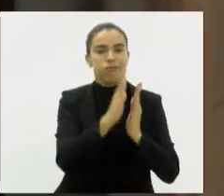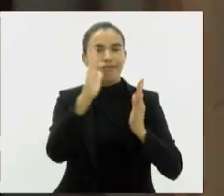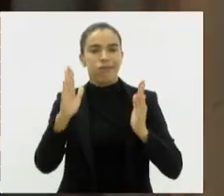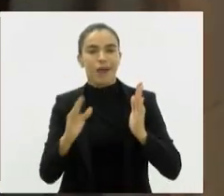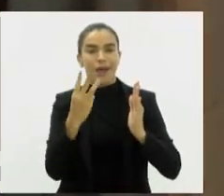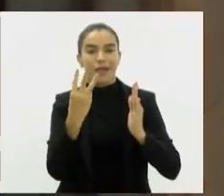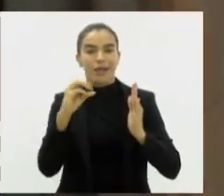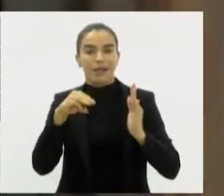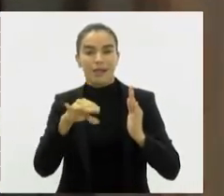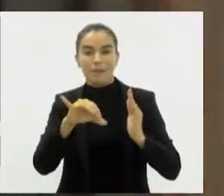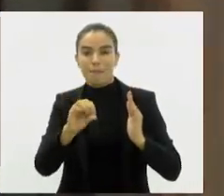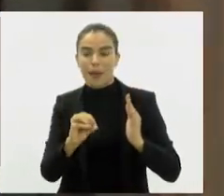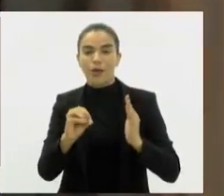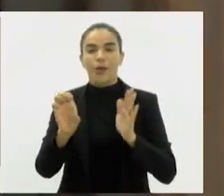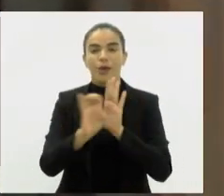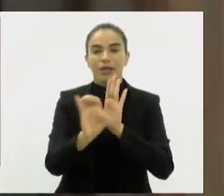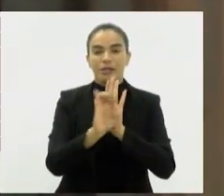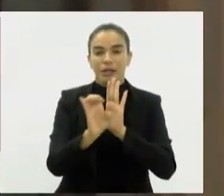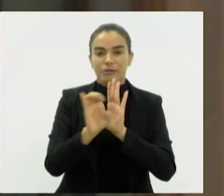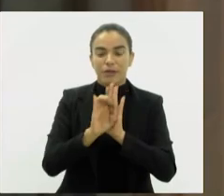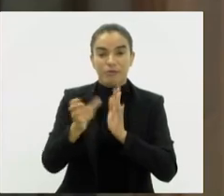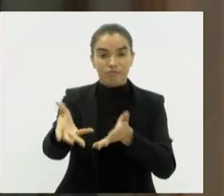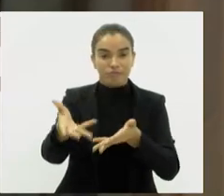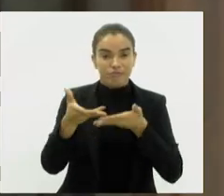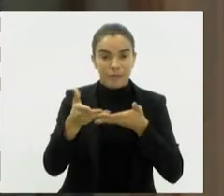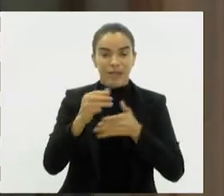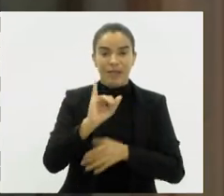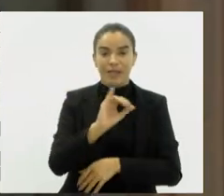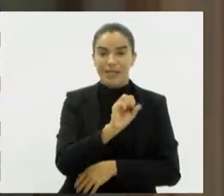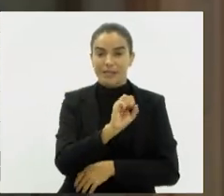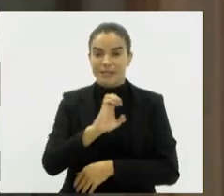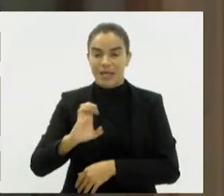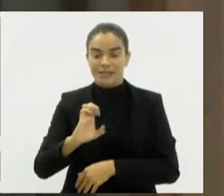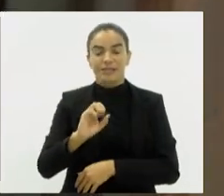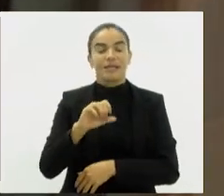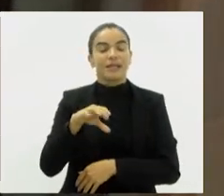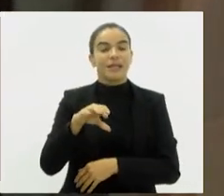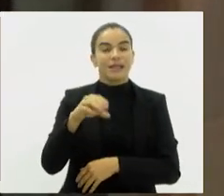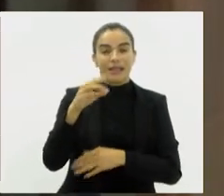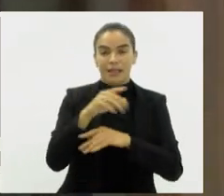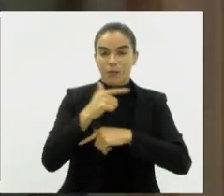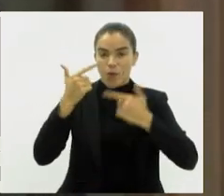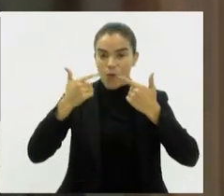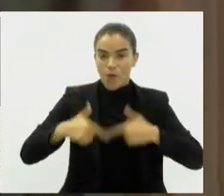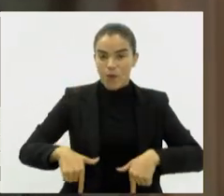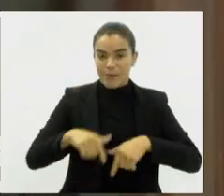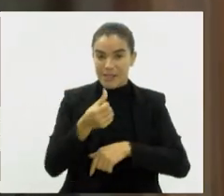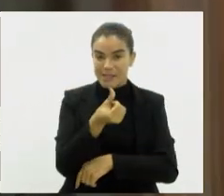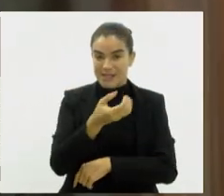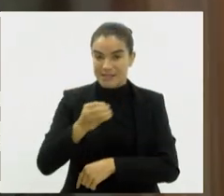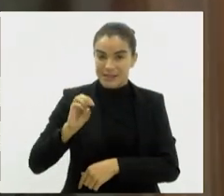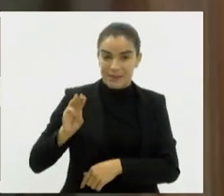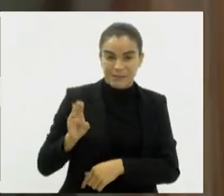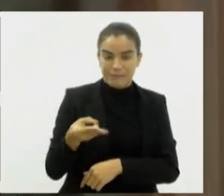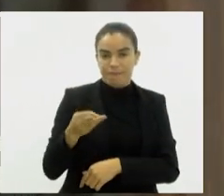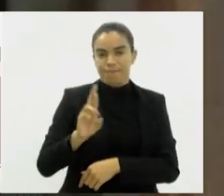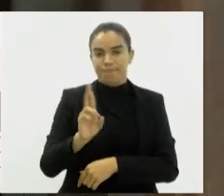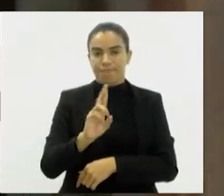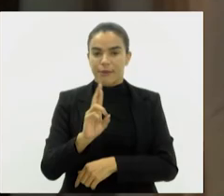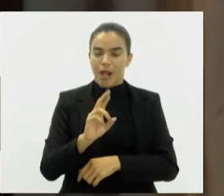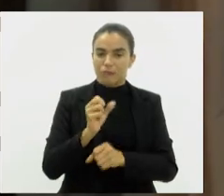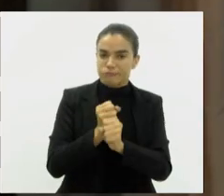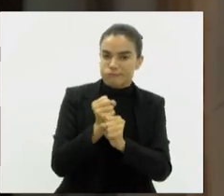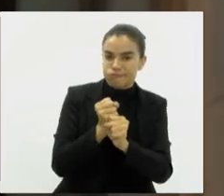de maio o prazo do edital de chamamento da lei do ISS neutro. Vão ser destinados até 60 milhões de reais por ano